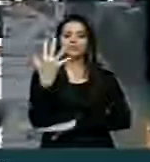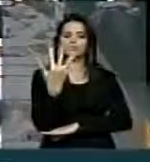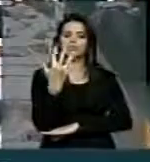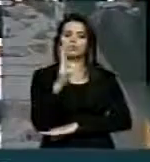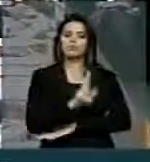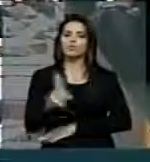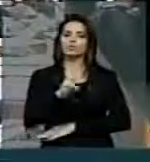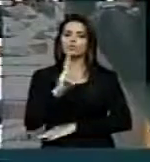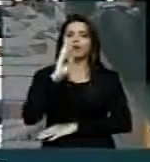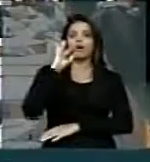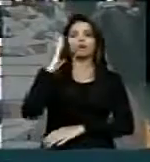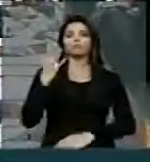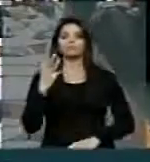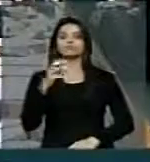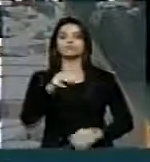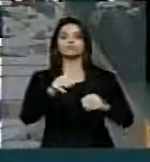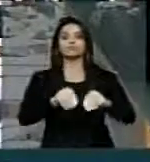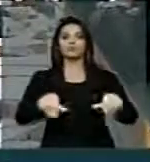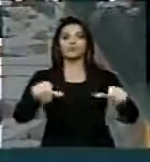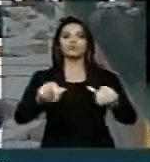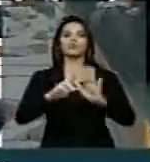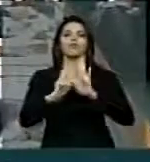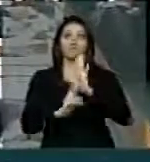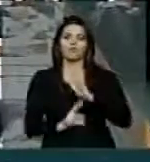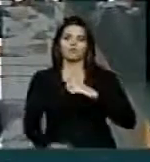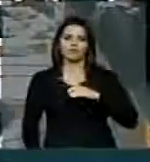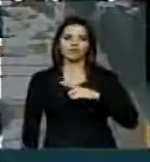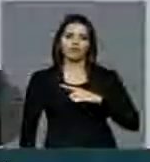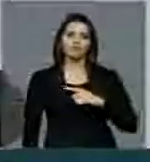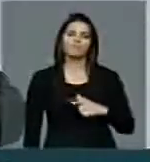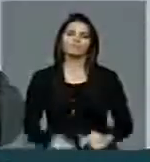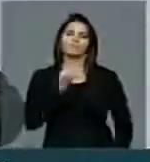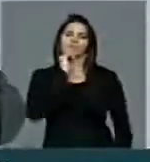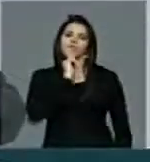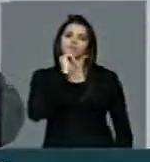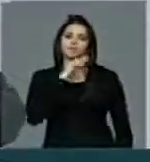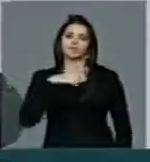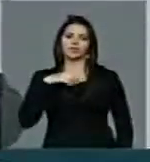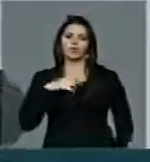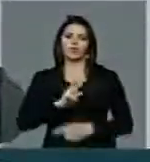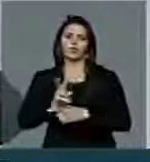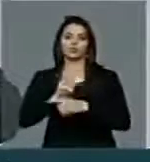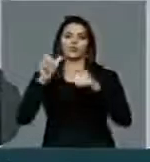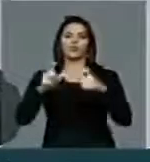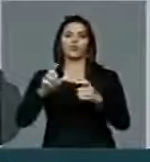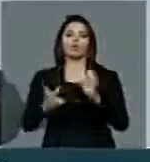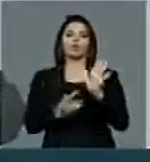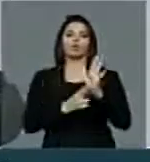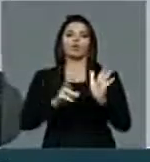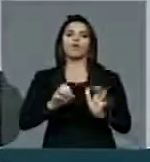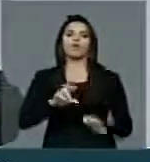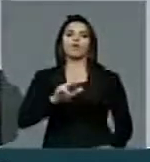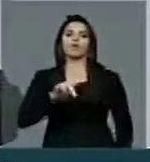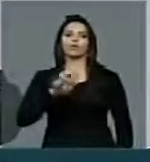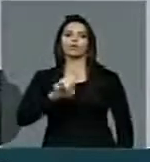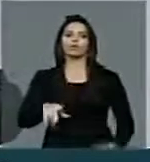alternativo do solo, as regras para isso. Fala-se da questão todo o controle de origem de produtos